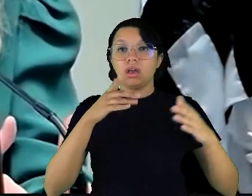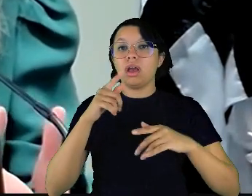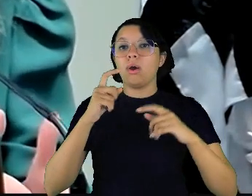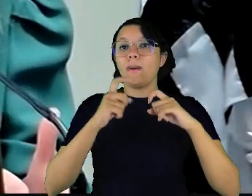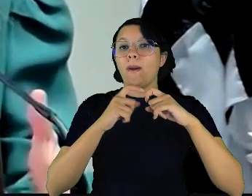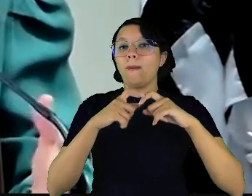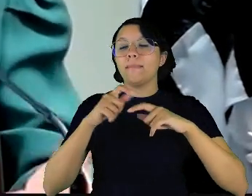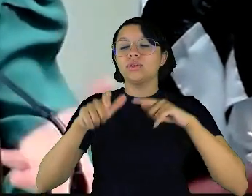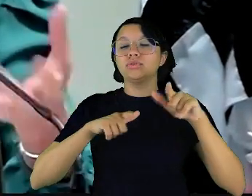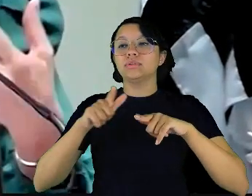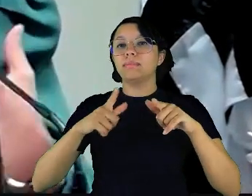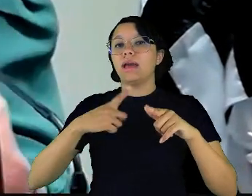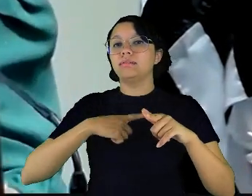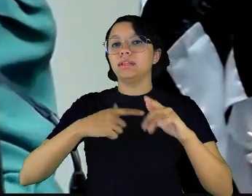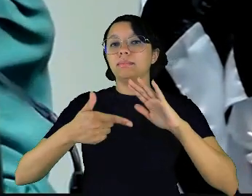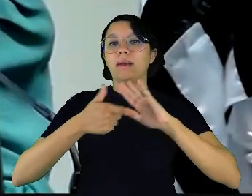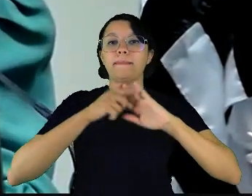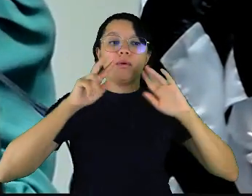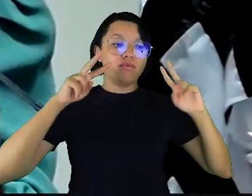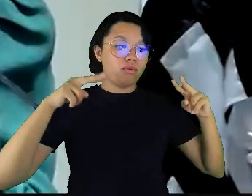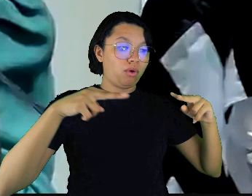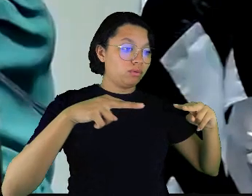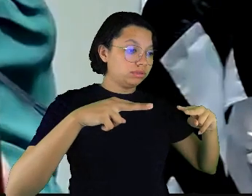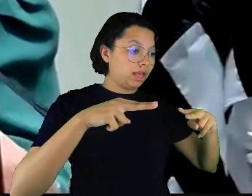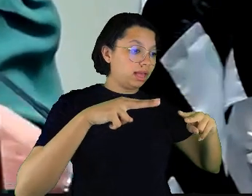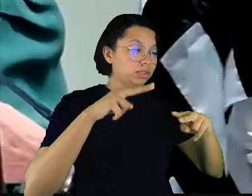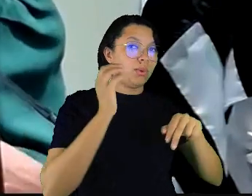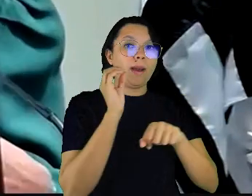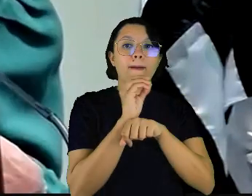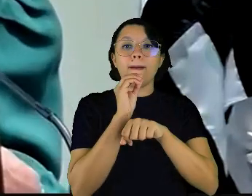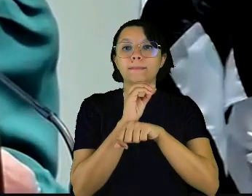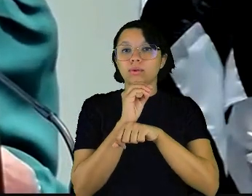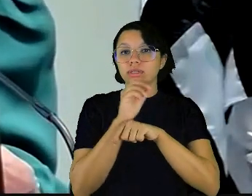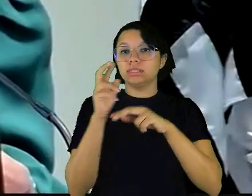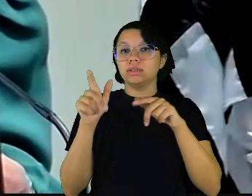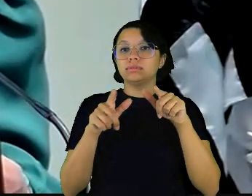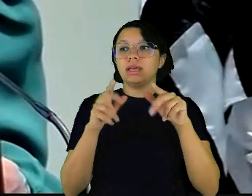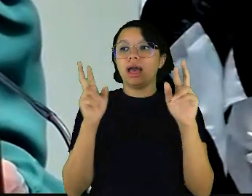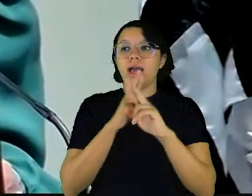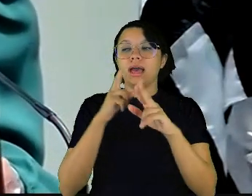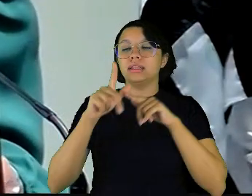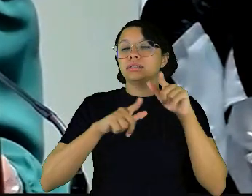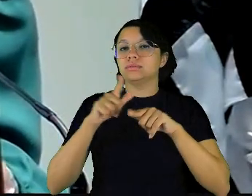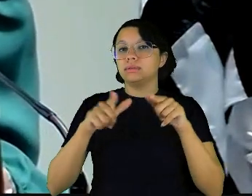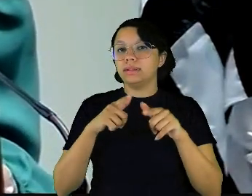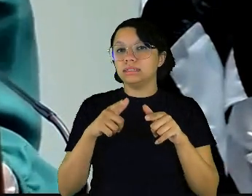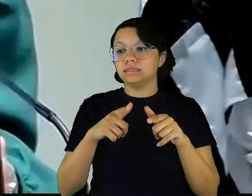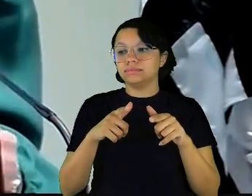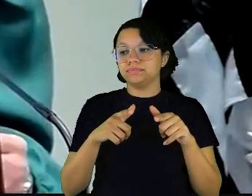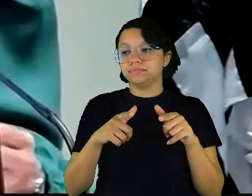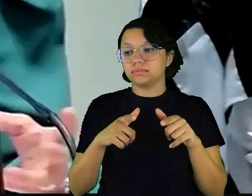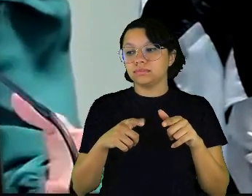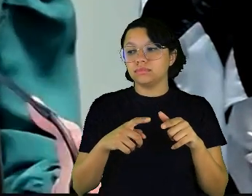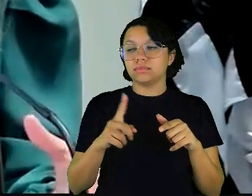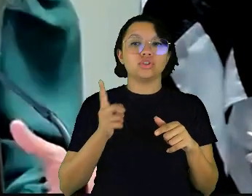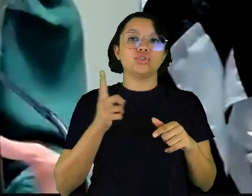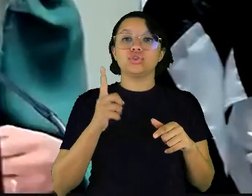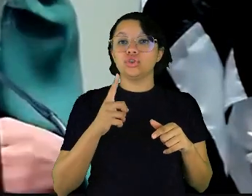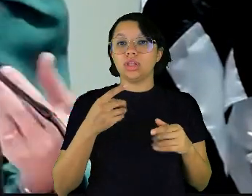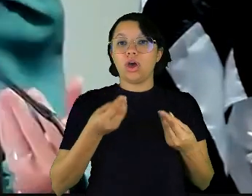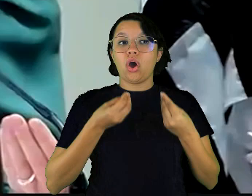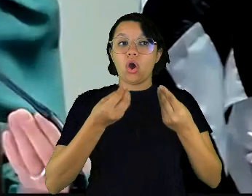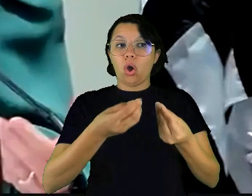tem um papel voltado à proteção da relação trabalhista e, e não colocando em